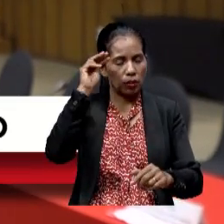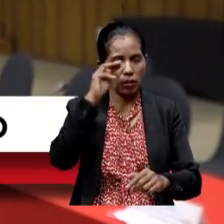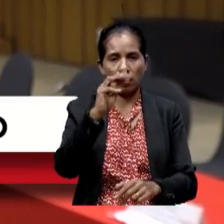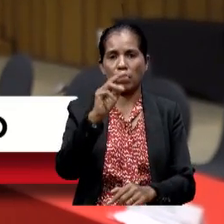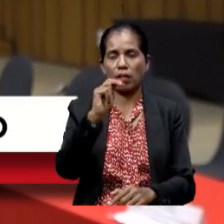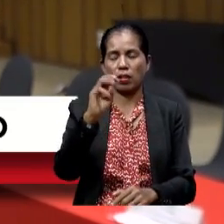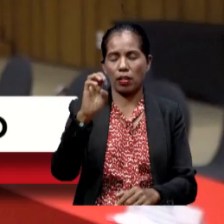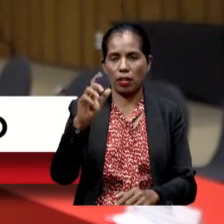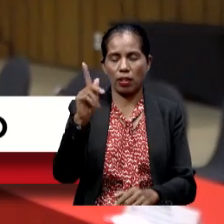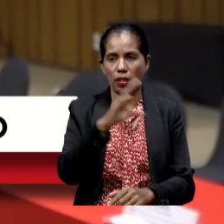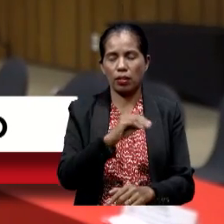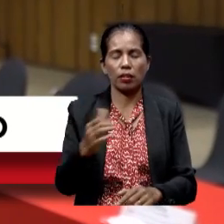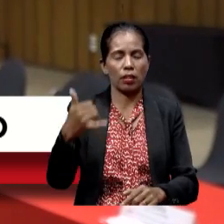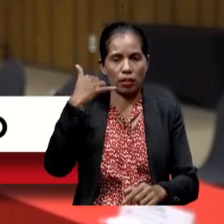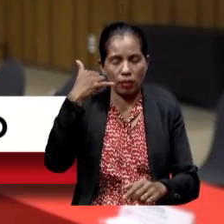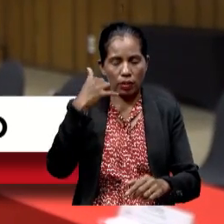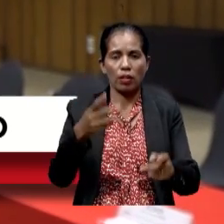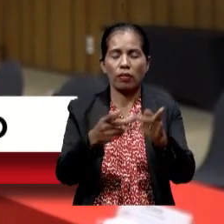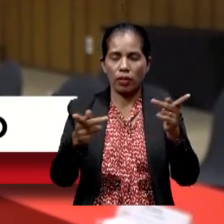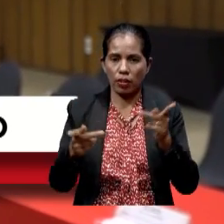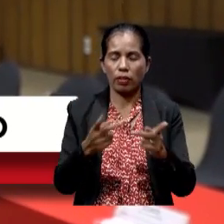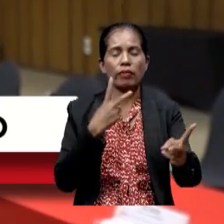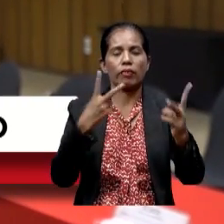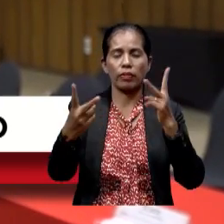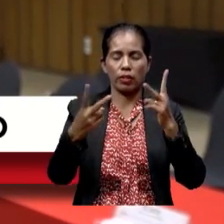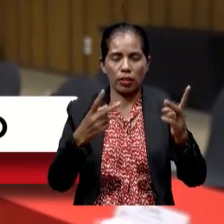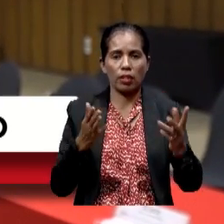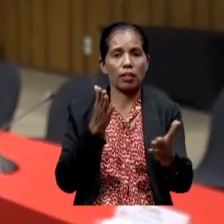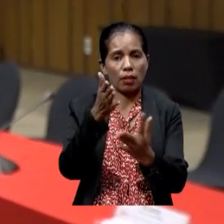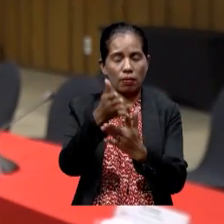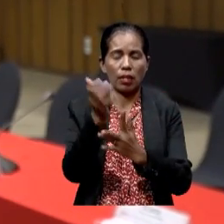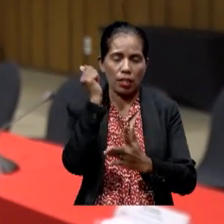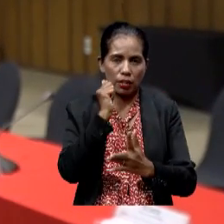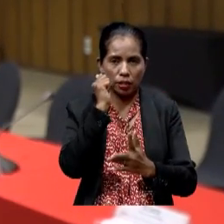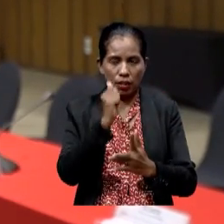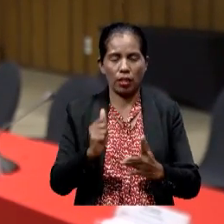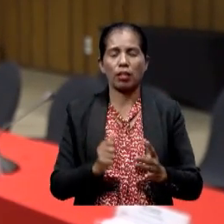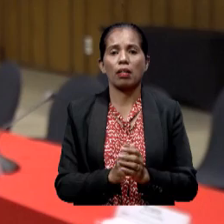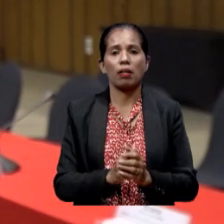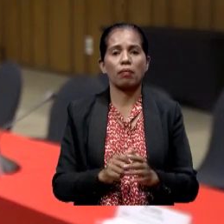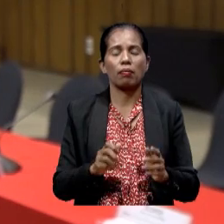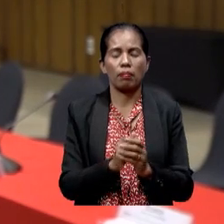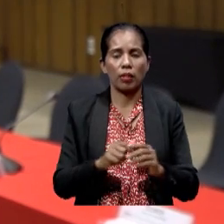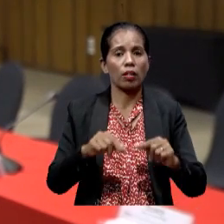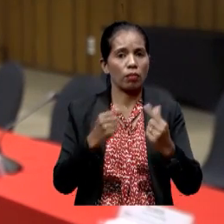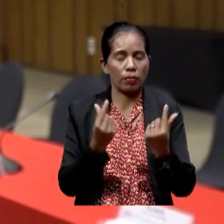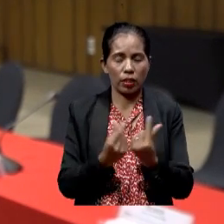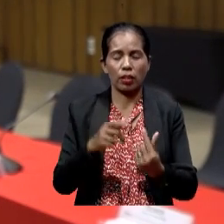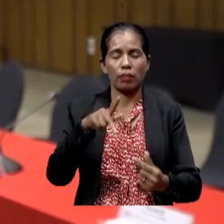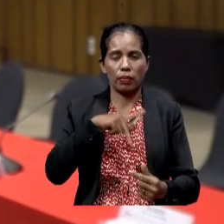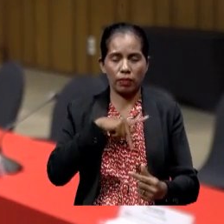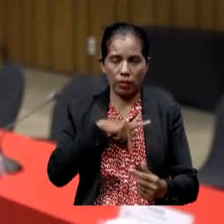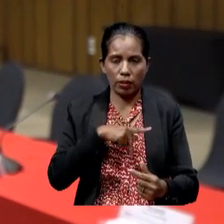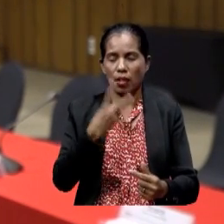Cooperação será o contato, ato fato, na visita à ASEAN, né? Ao setor privado, mas GMN. Eu estarei com a nova